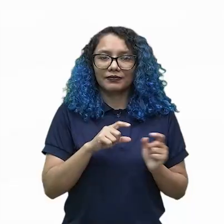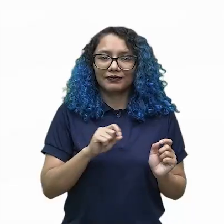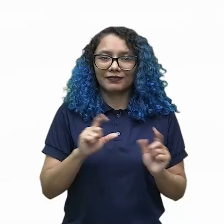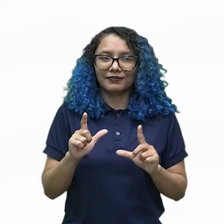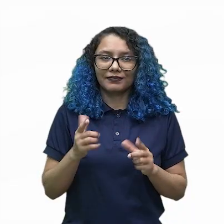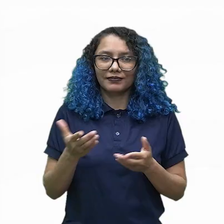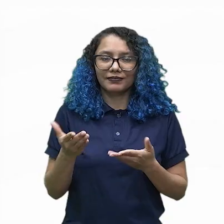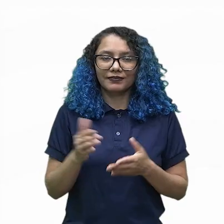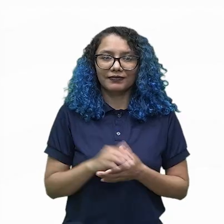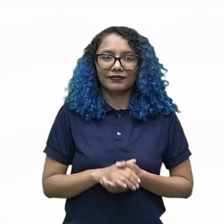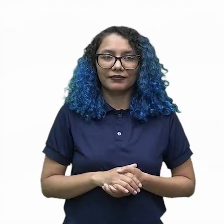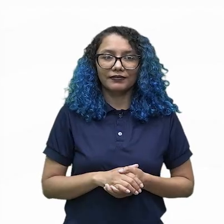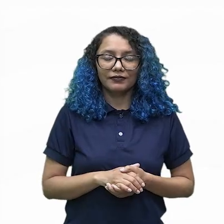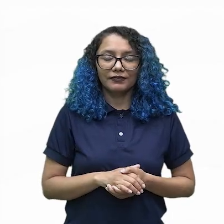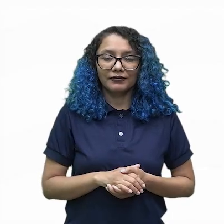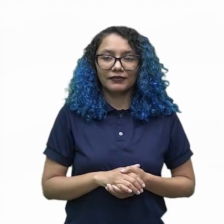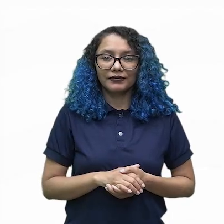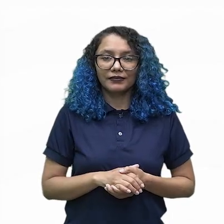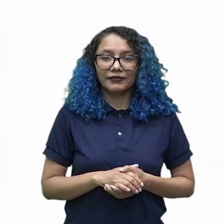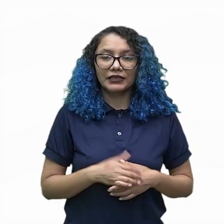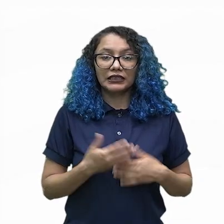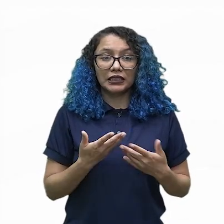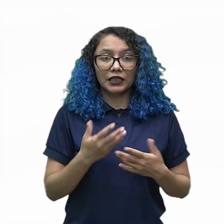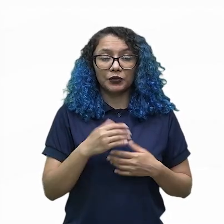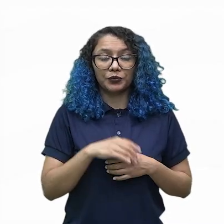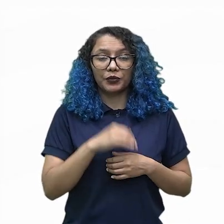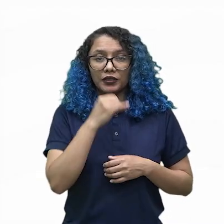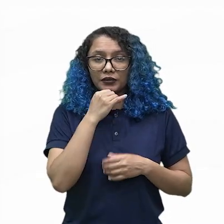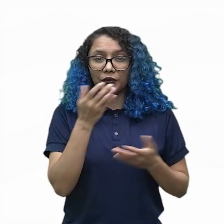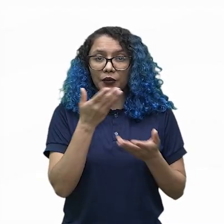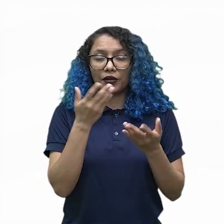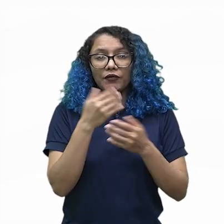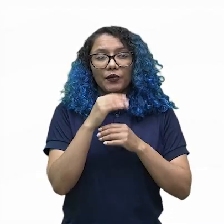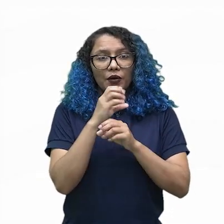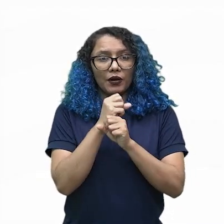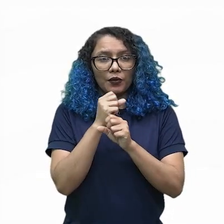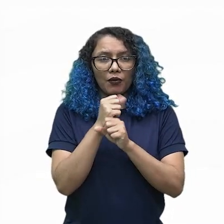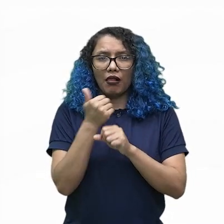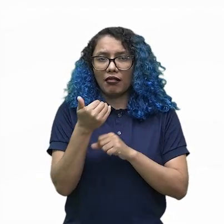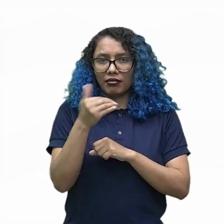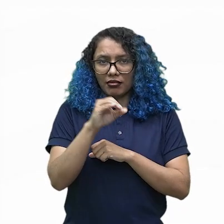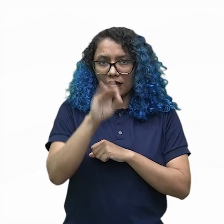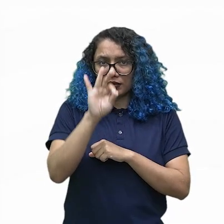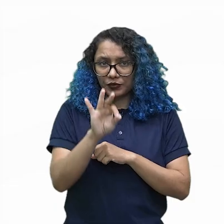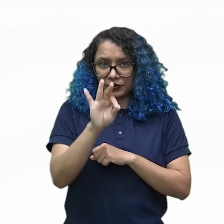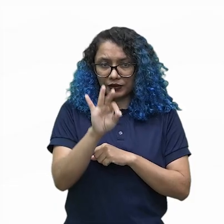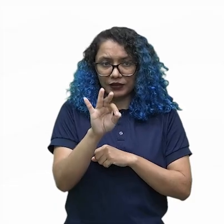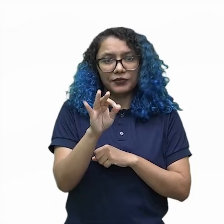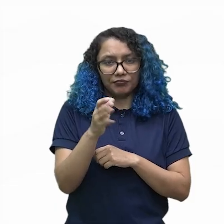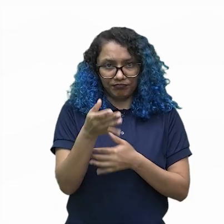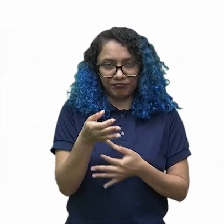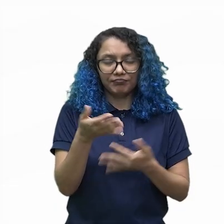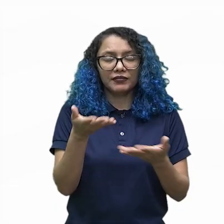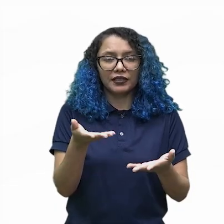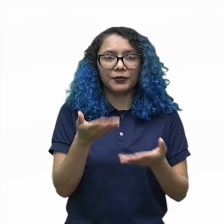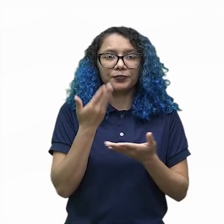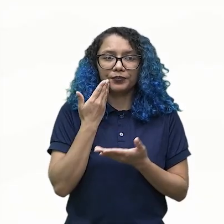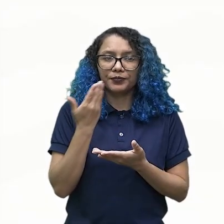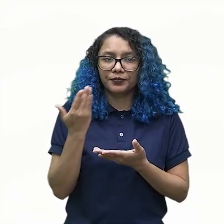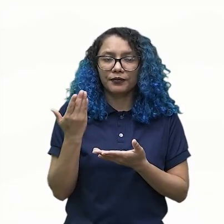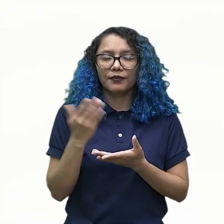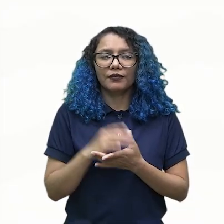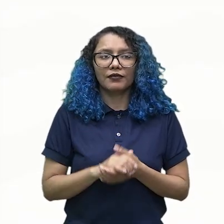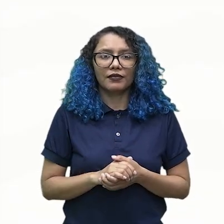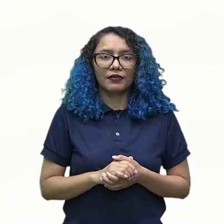então. Então, nesse caso, se eu vou calcular, no caso aqui, os 10%, entenda o seguinte, eu vou